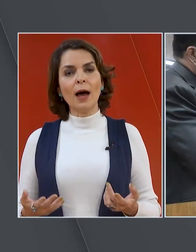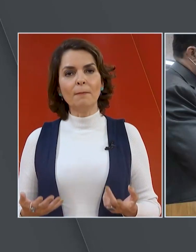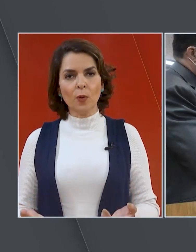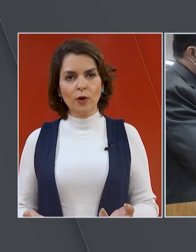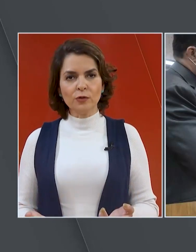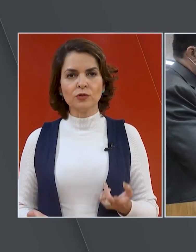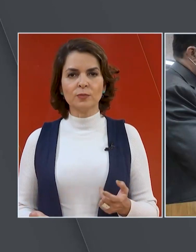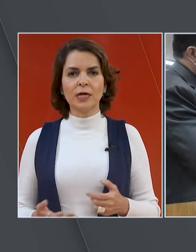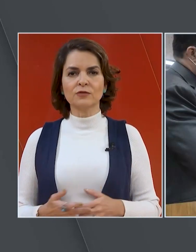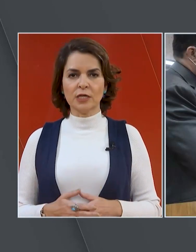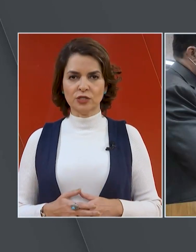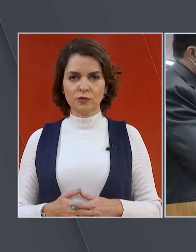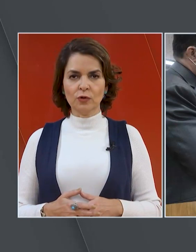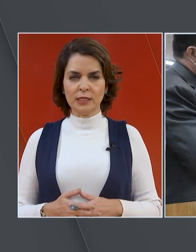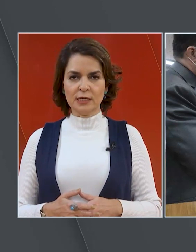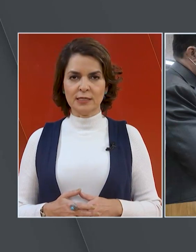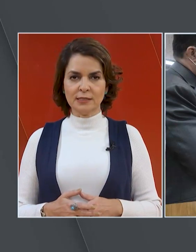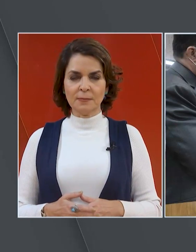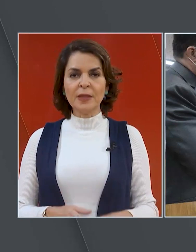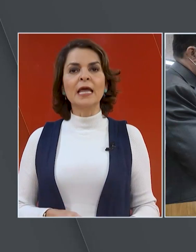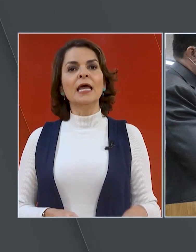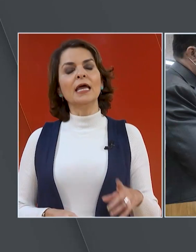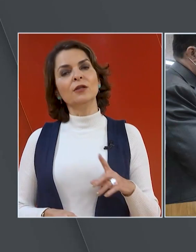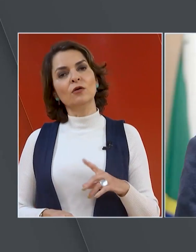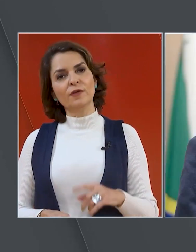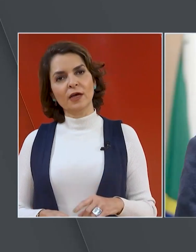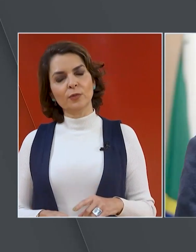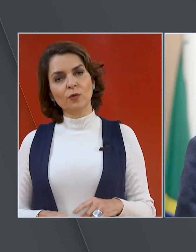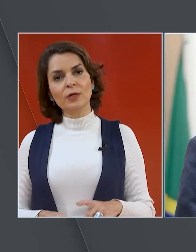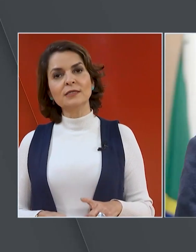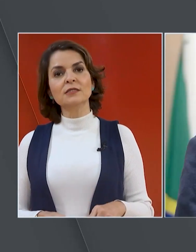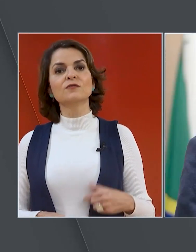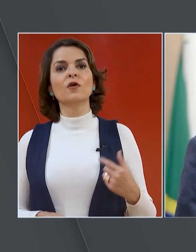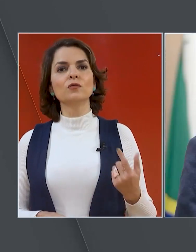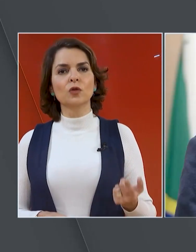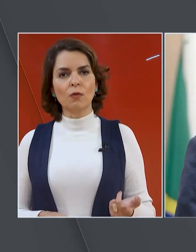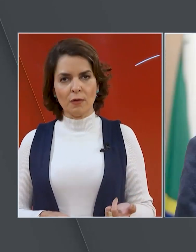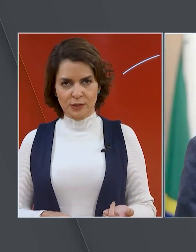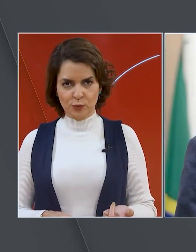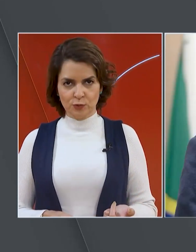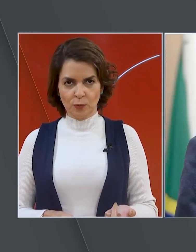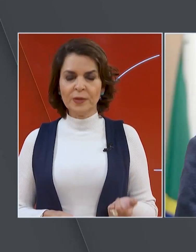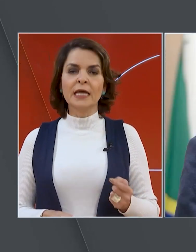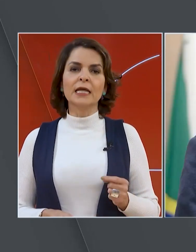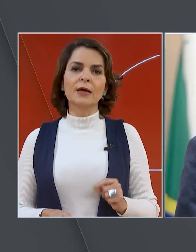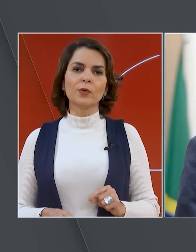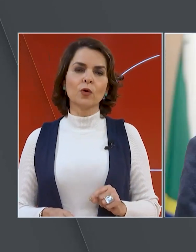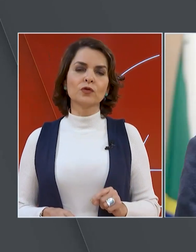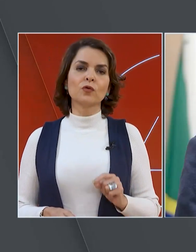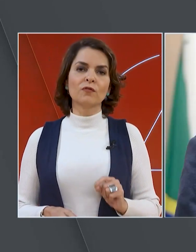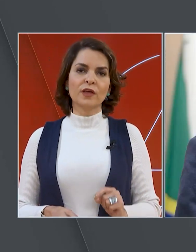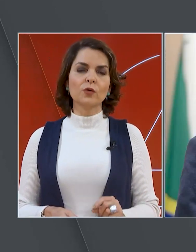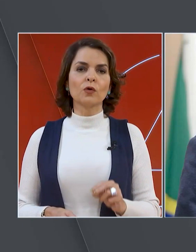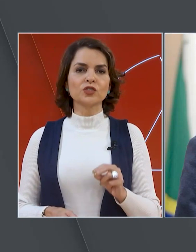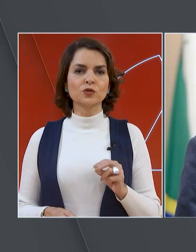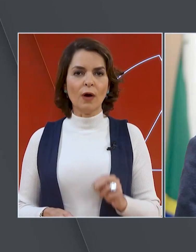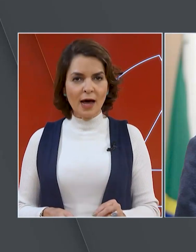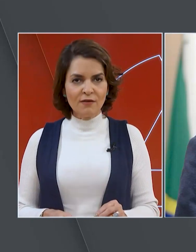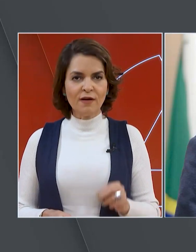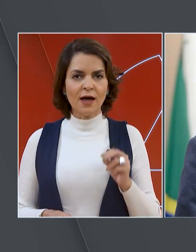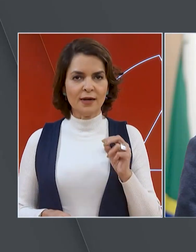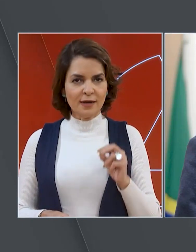recebeu apoio do deputado Sargento Rodrigues. Em novembro, Ulisses voltou ao assunto e lembrou que o governo